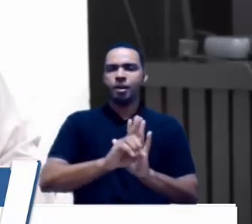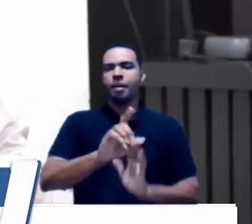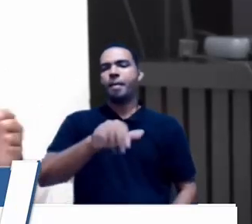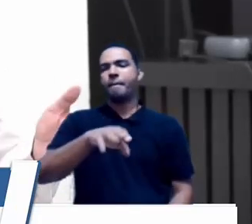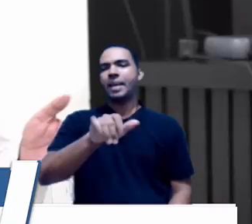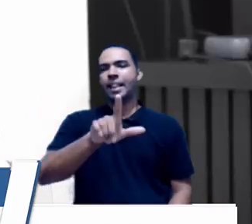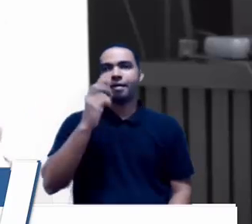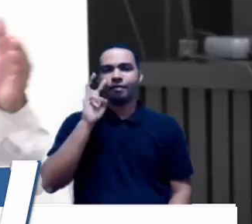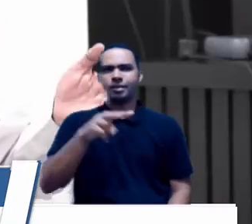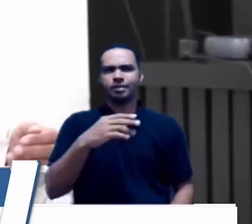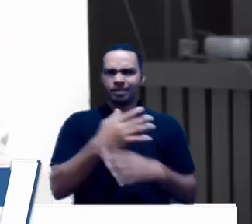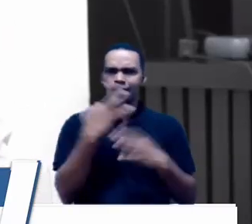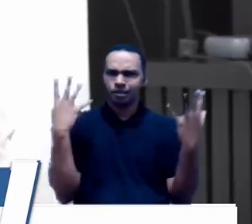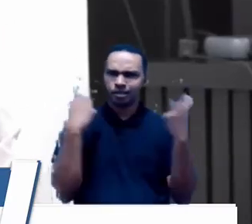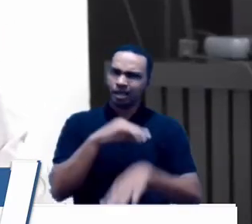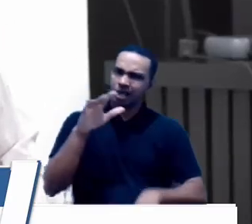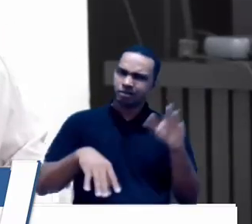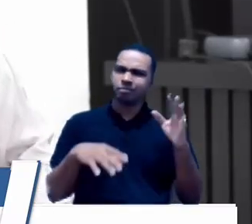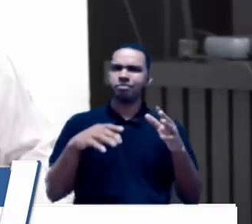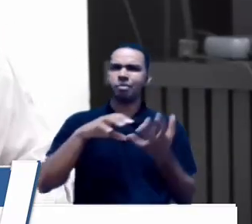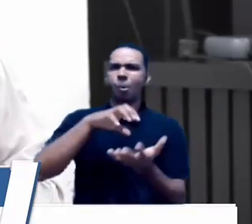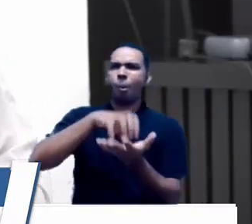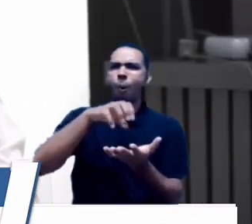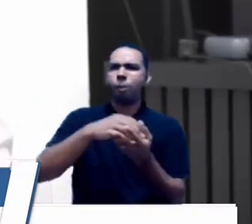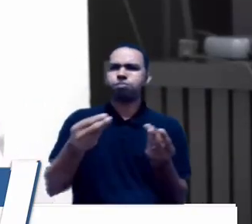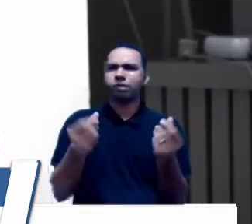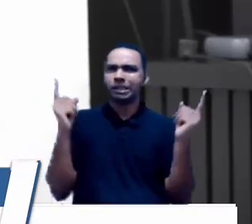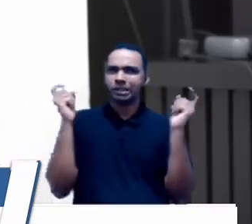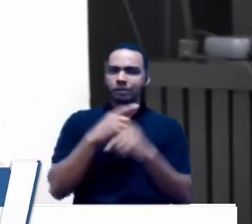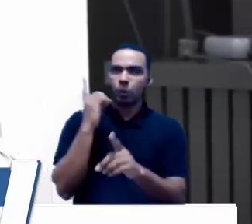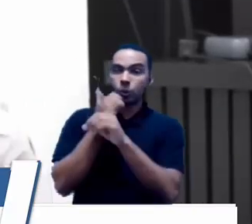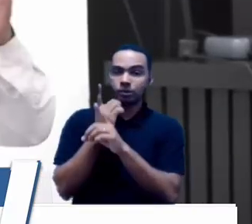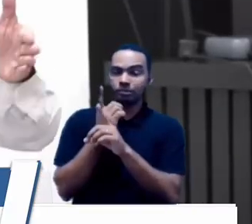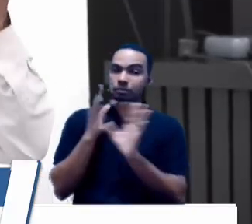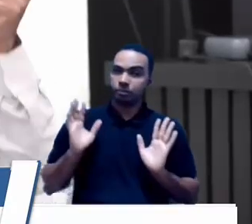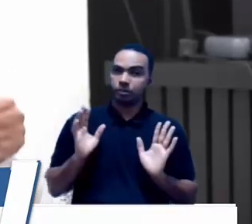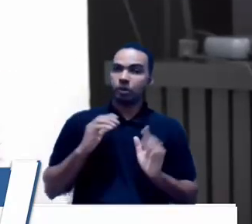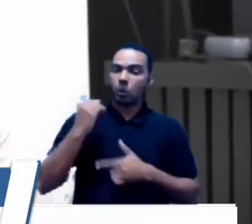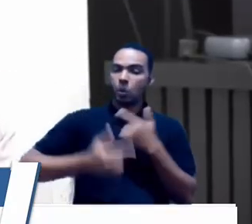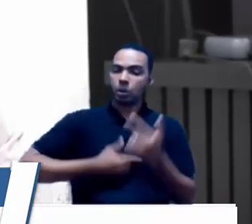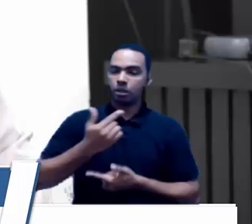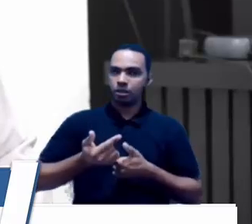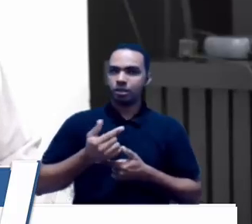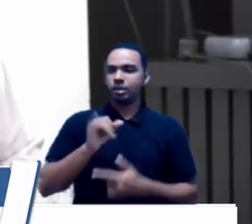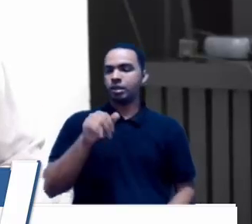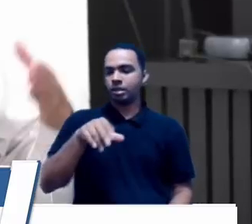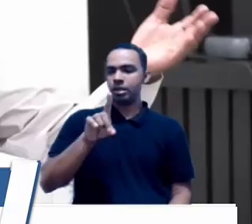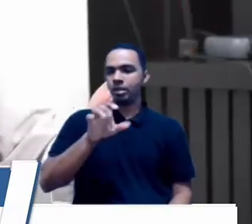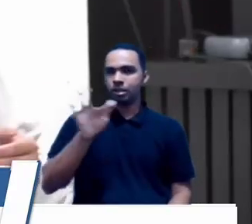algum buraco, mas é muito difícil se achar, né? E o trabalho que a Indef vem fazendo, inclusive essa rua lá vai ser uma